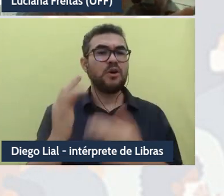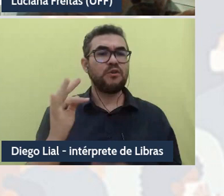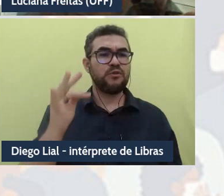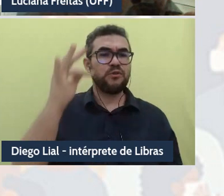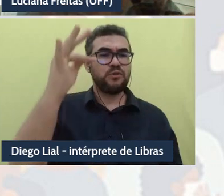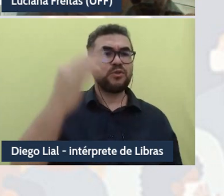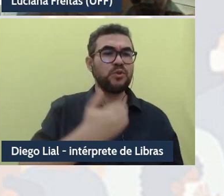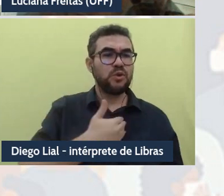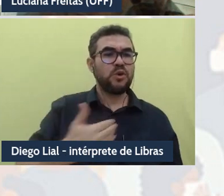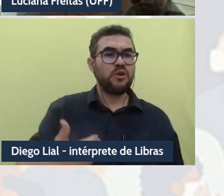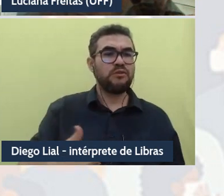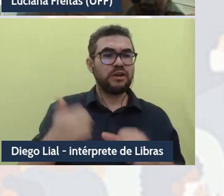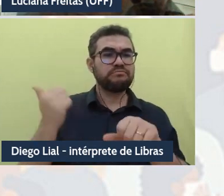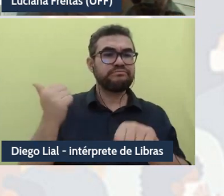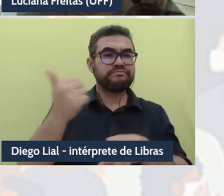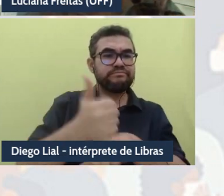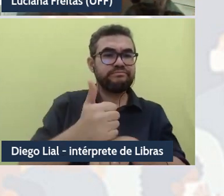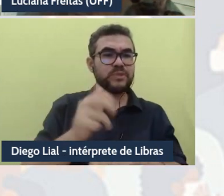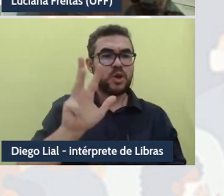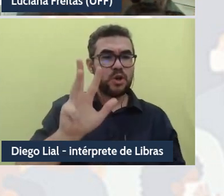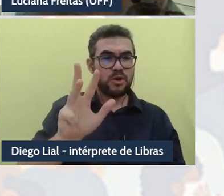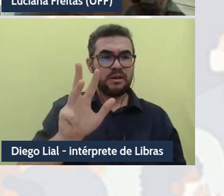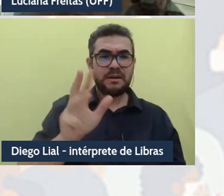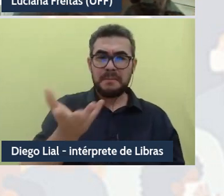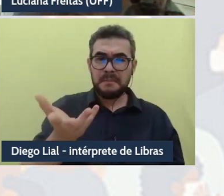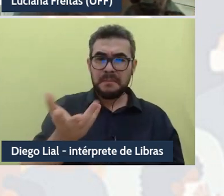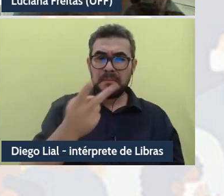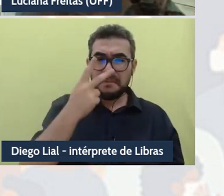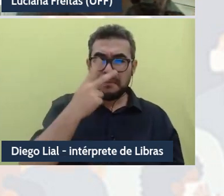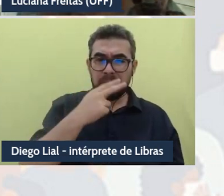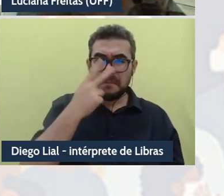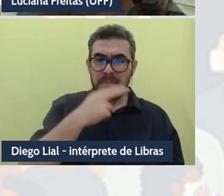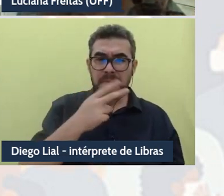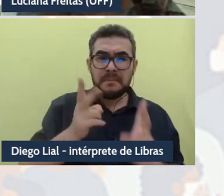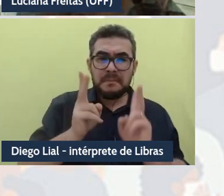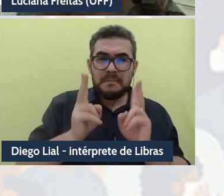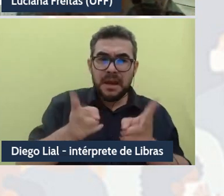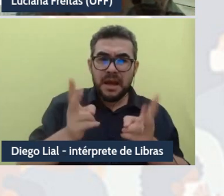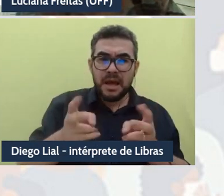essas mesmas fundações aí, né? Lamentavelmente.